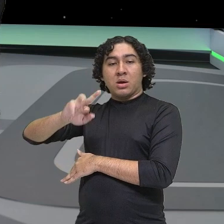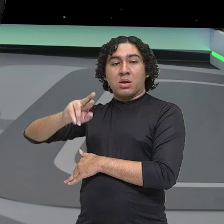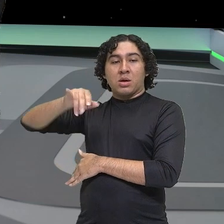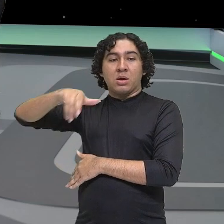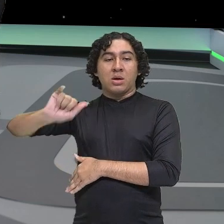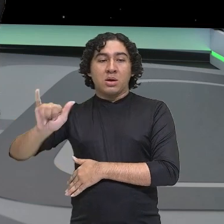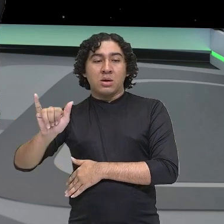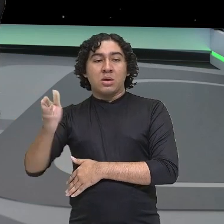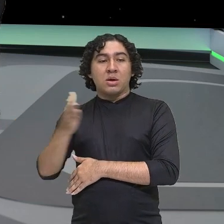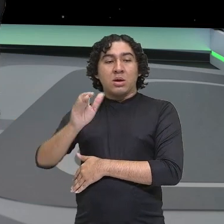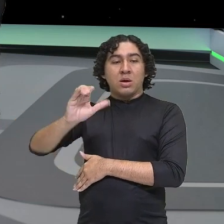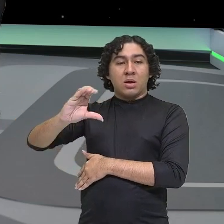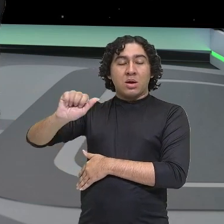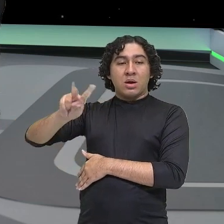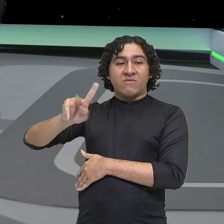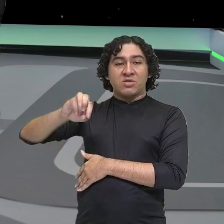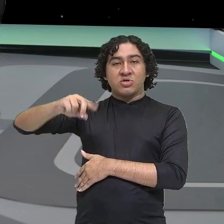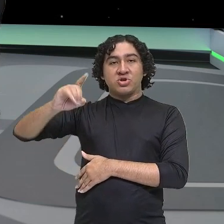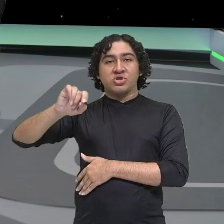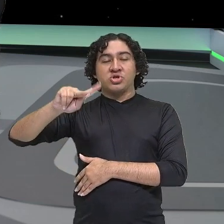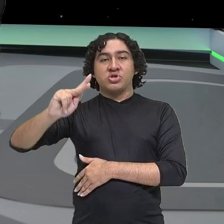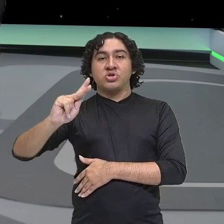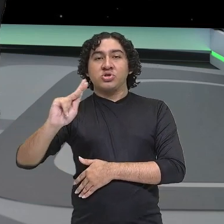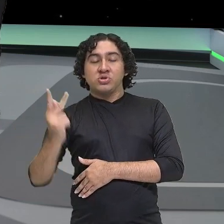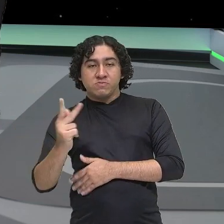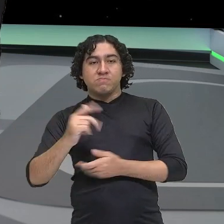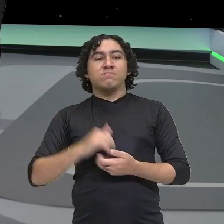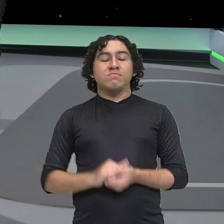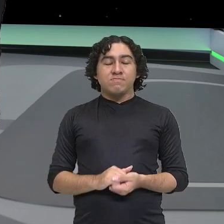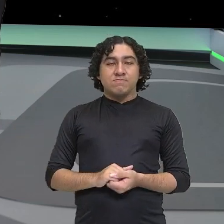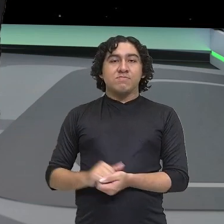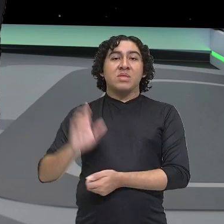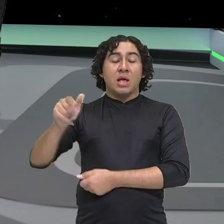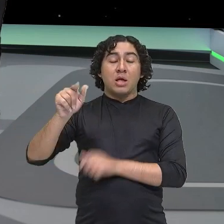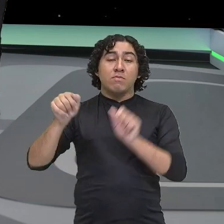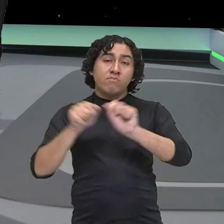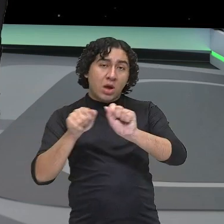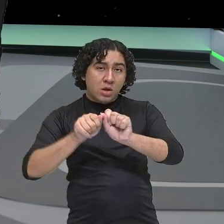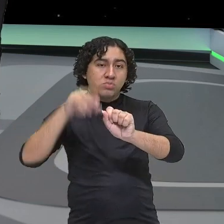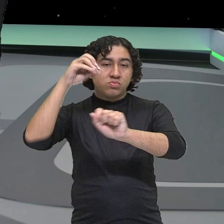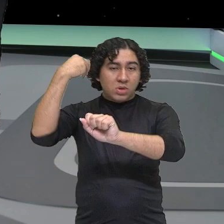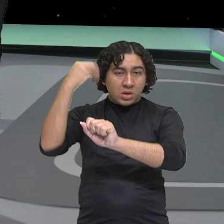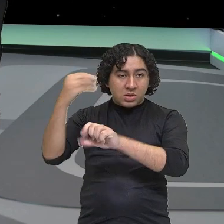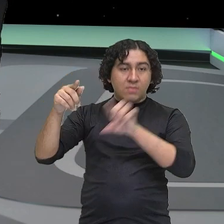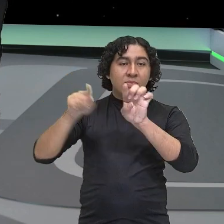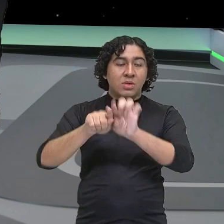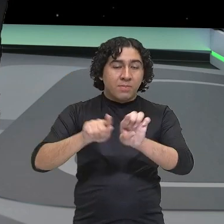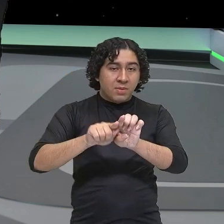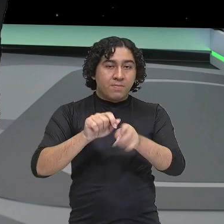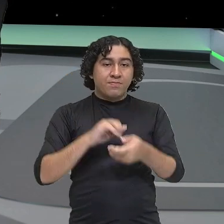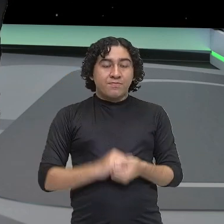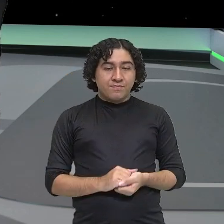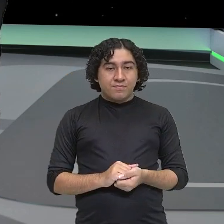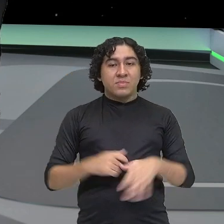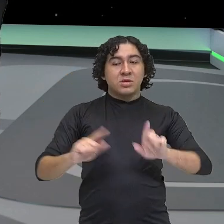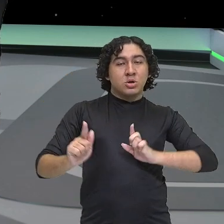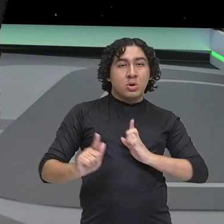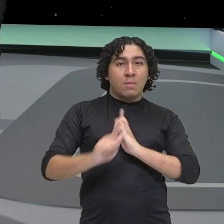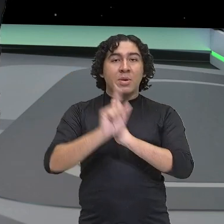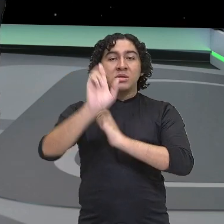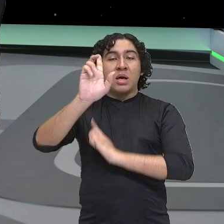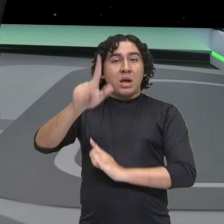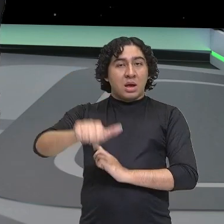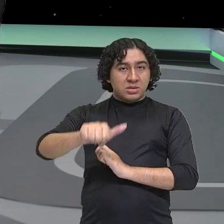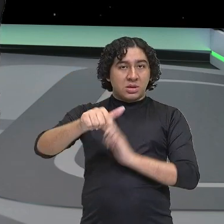Henry Cavendish. Ou seja, ele fez esse experimento e a descoberta dessa lei